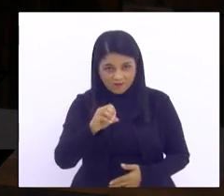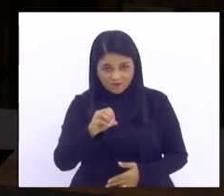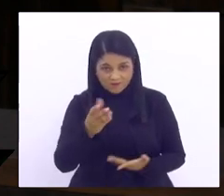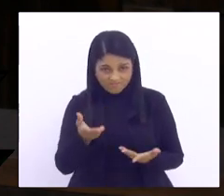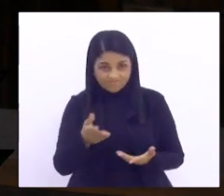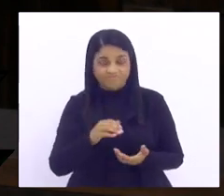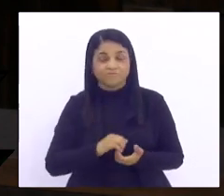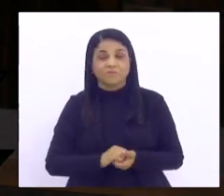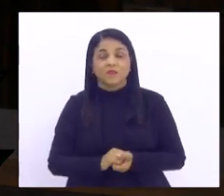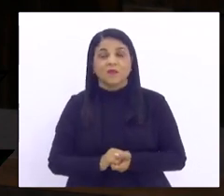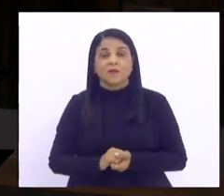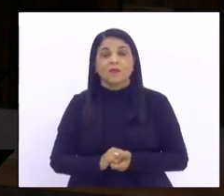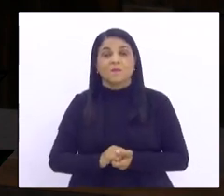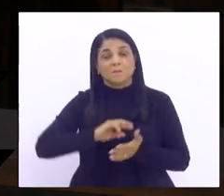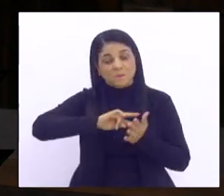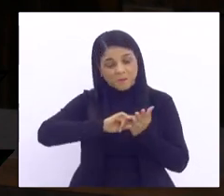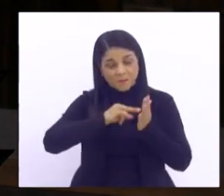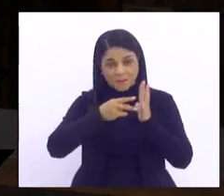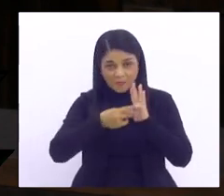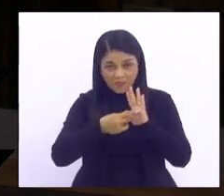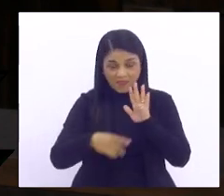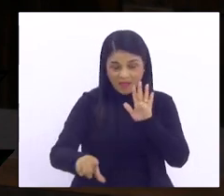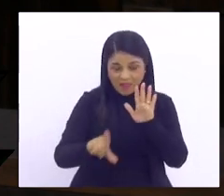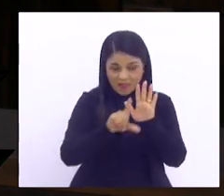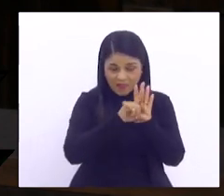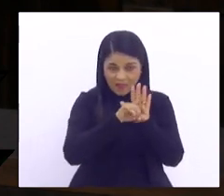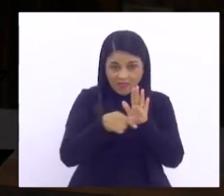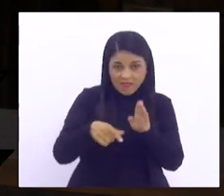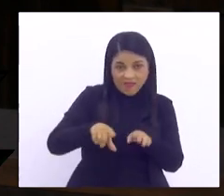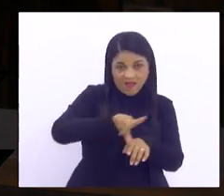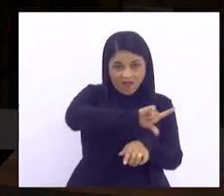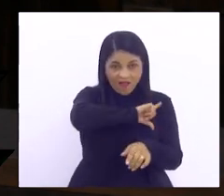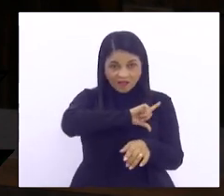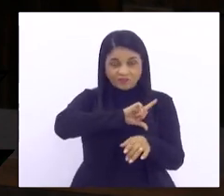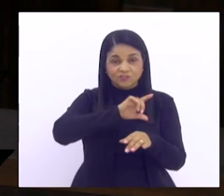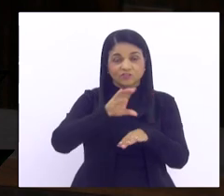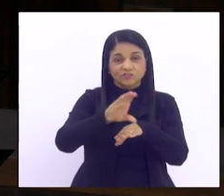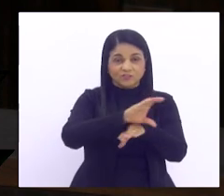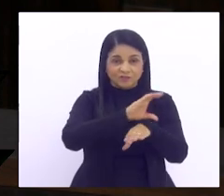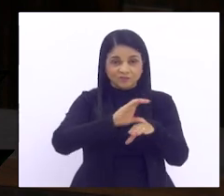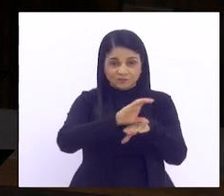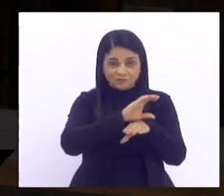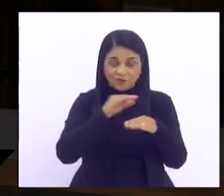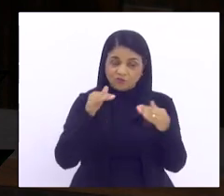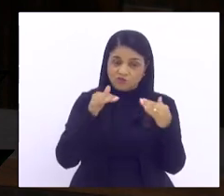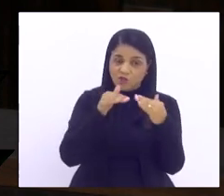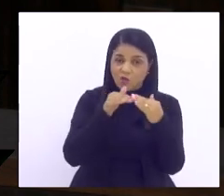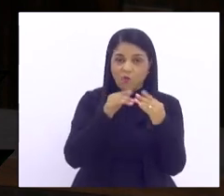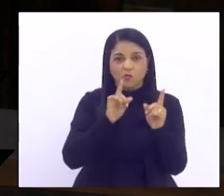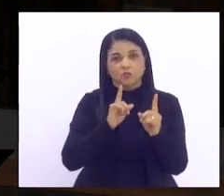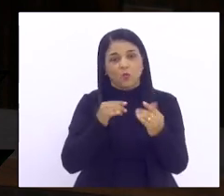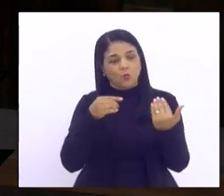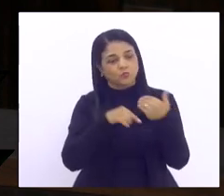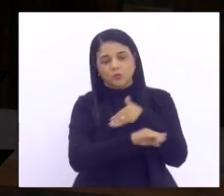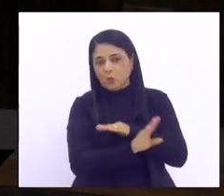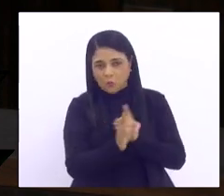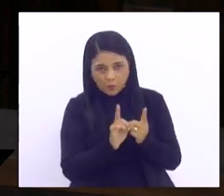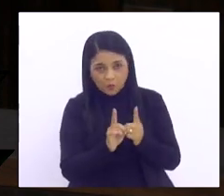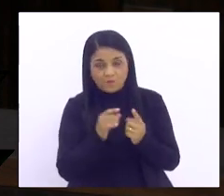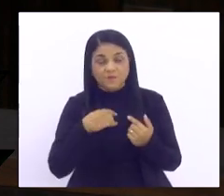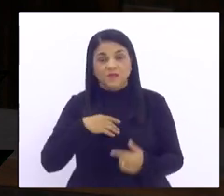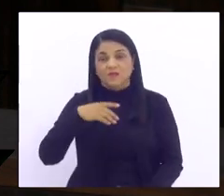Então, em outras palavras, é para saber se essas leis anteriores à Constituição estão de acordo com ela ou não. E essa